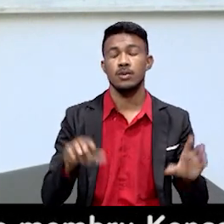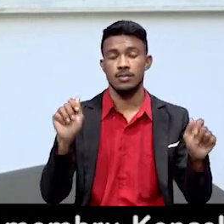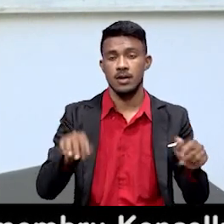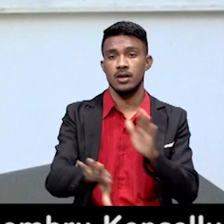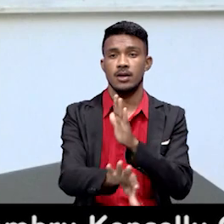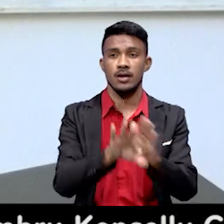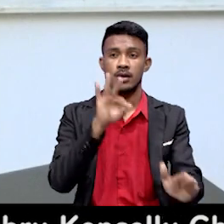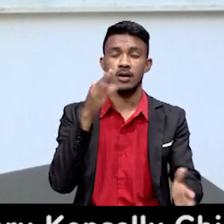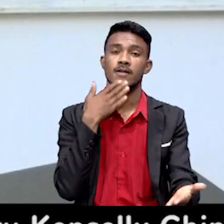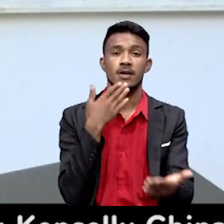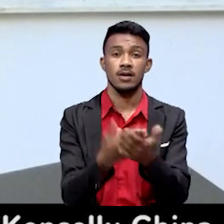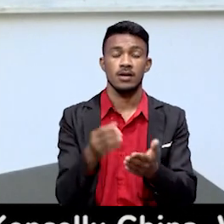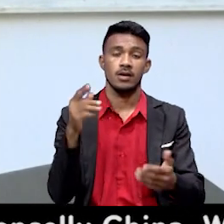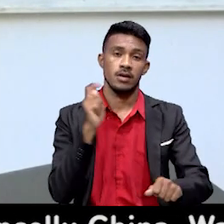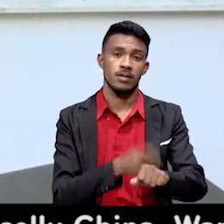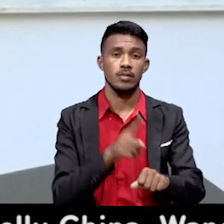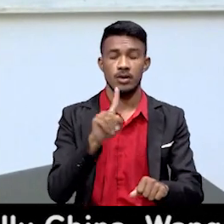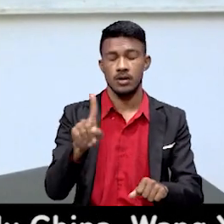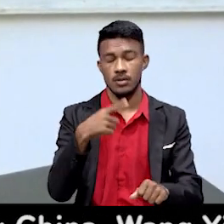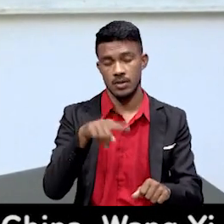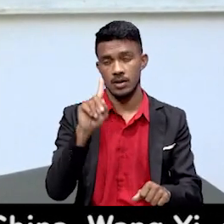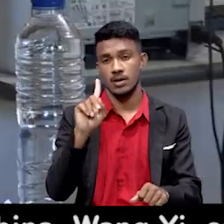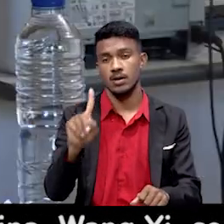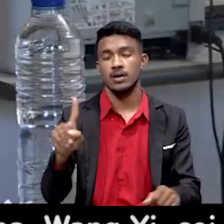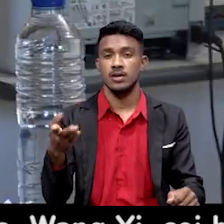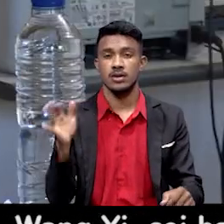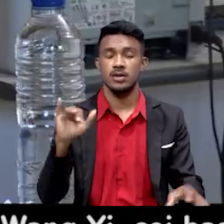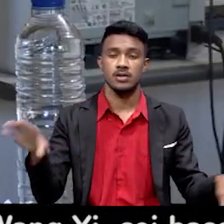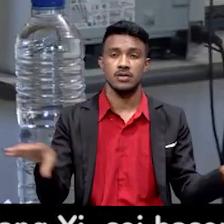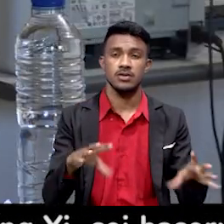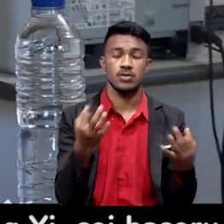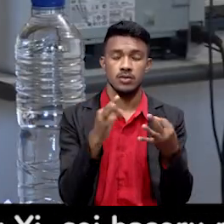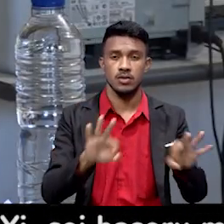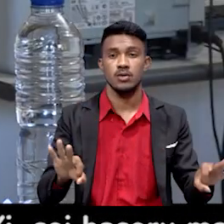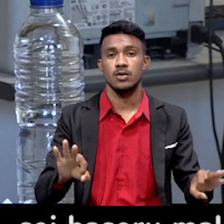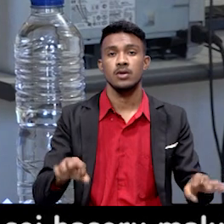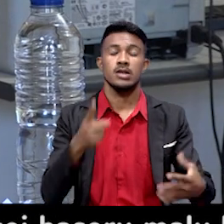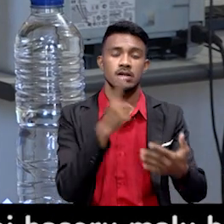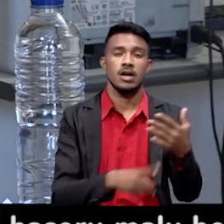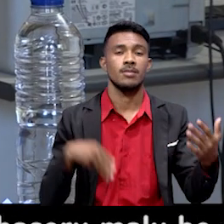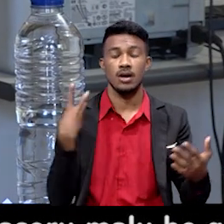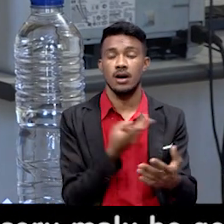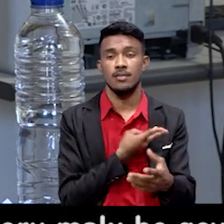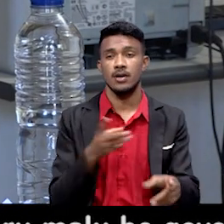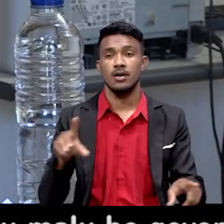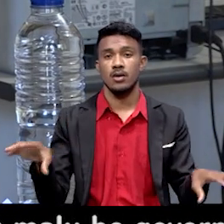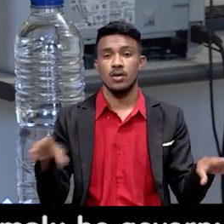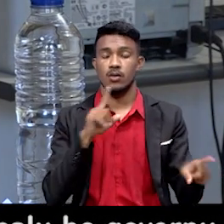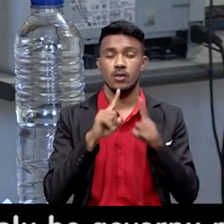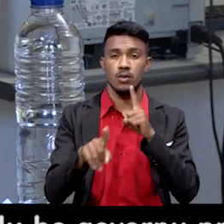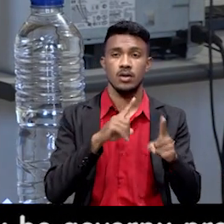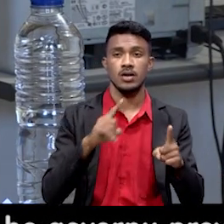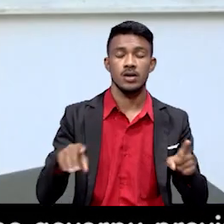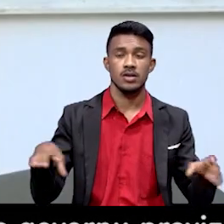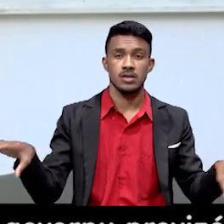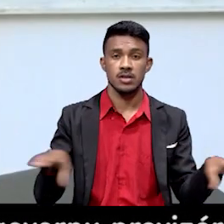beneficio iya tempo ida bahira sira termina sira ne mandato. Antau saya mah kami dehang kata sistema ukun iya